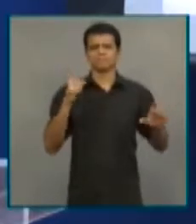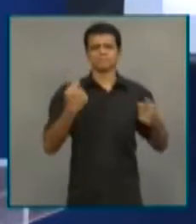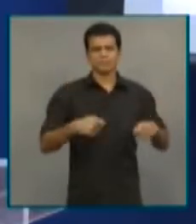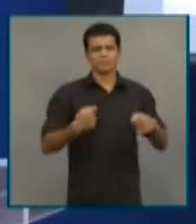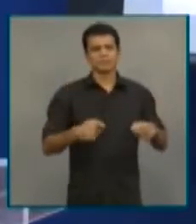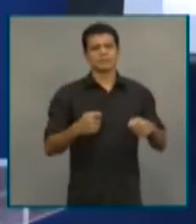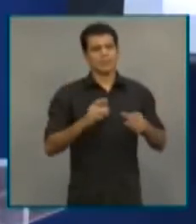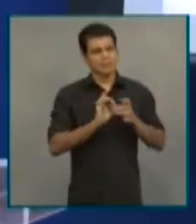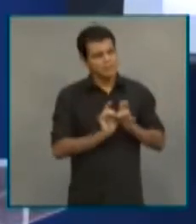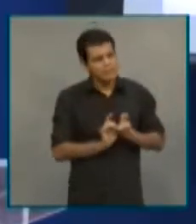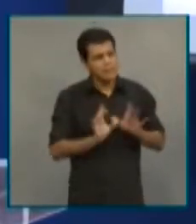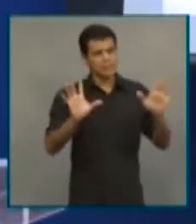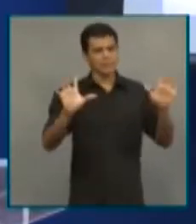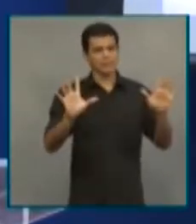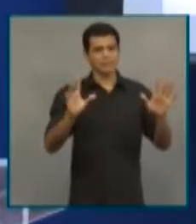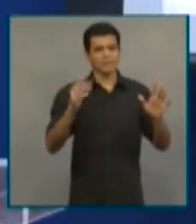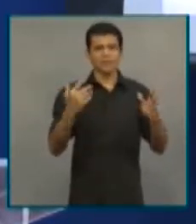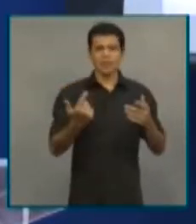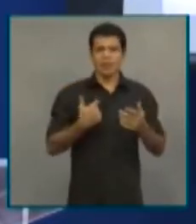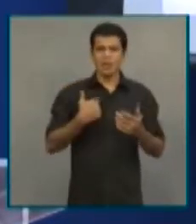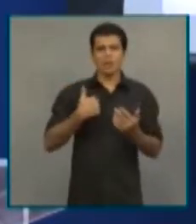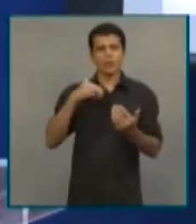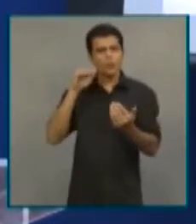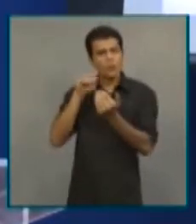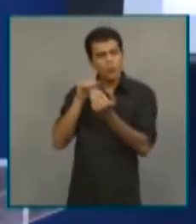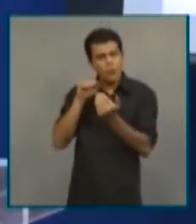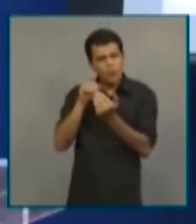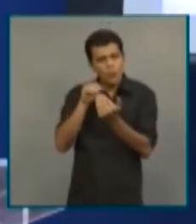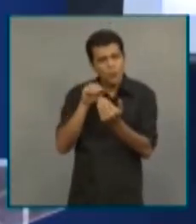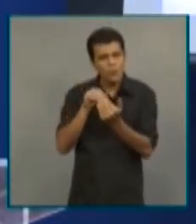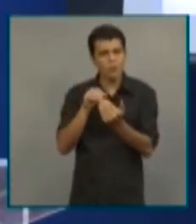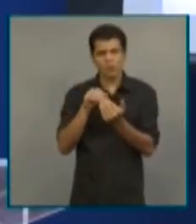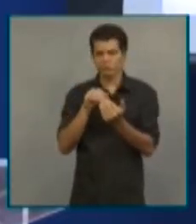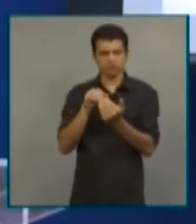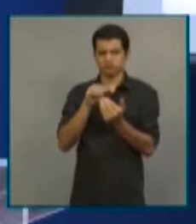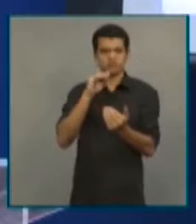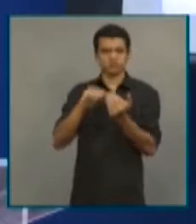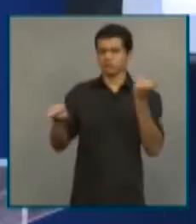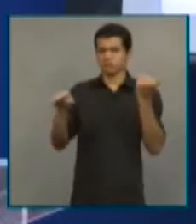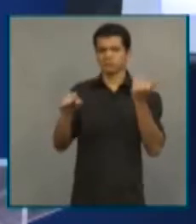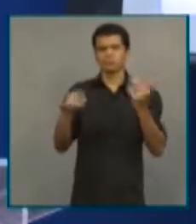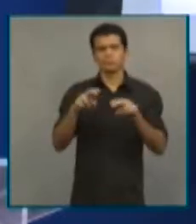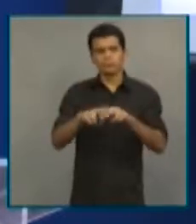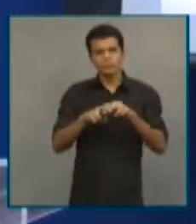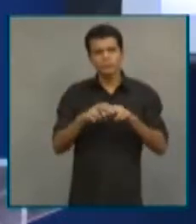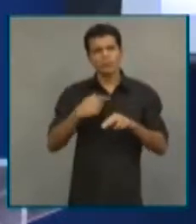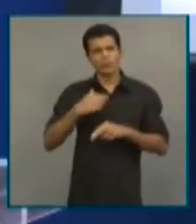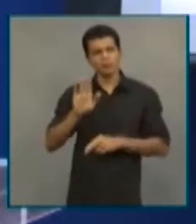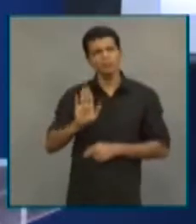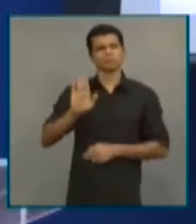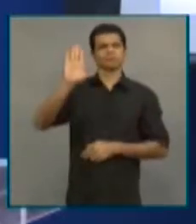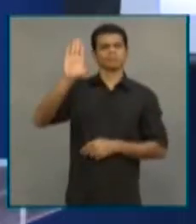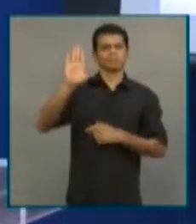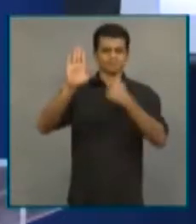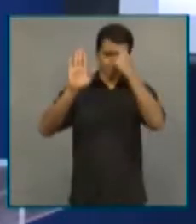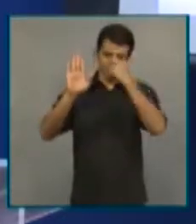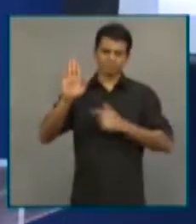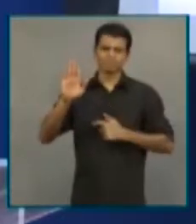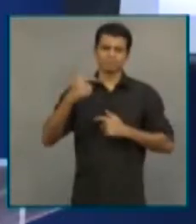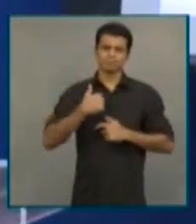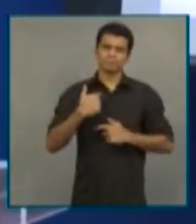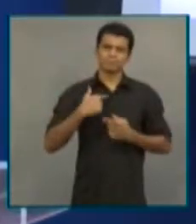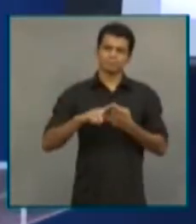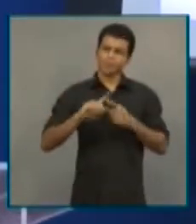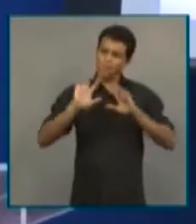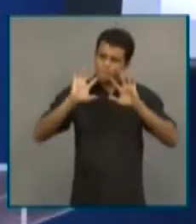mas eu discordo com o entranhamento da atual gestão com os poderes. E por isso que decidi me candidatar, para tentar mudar esse